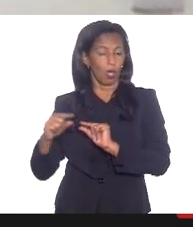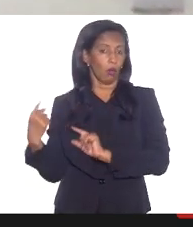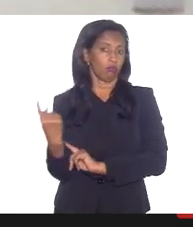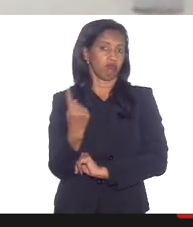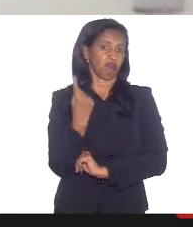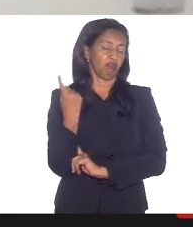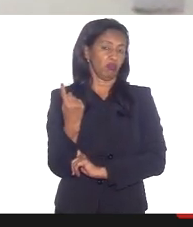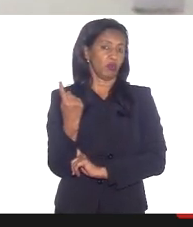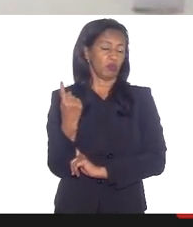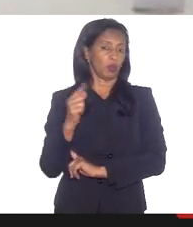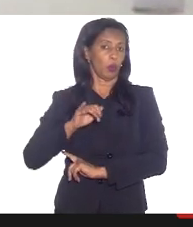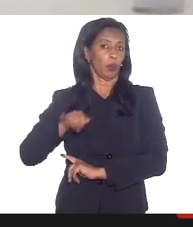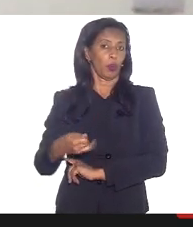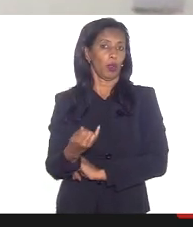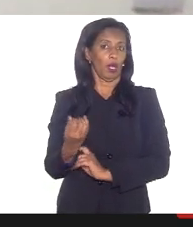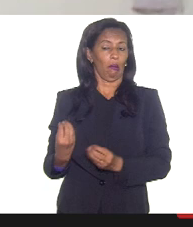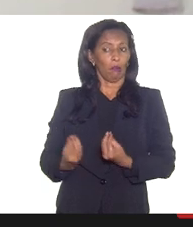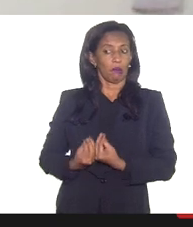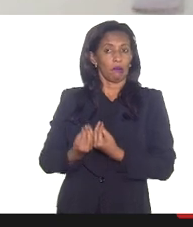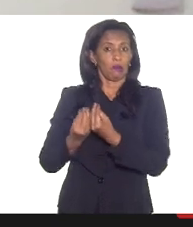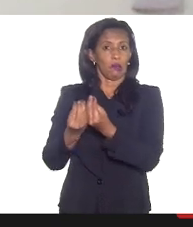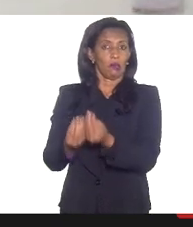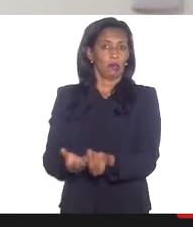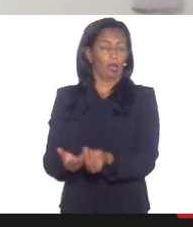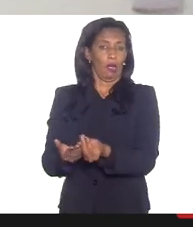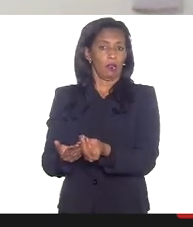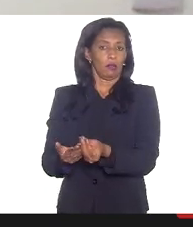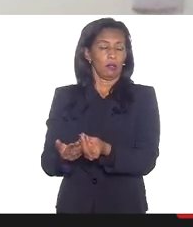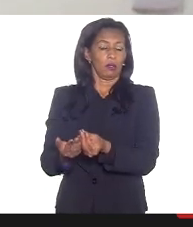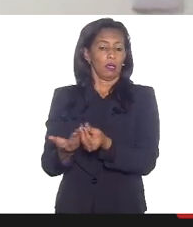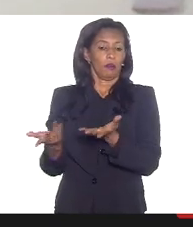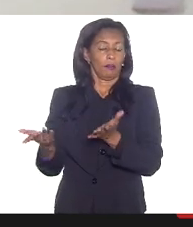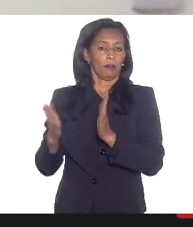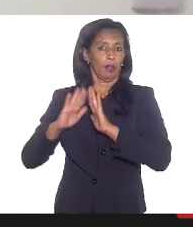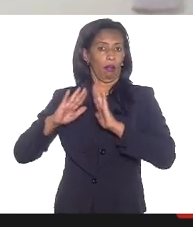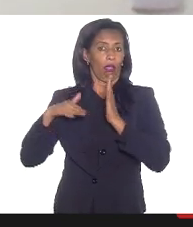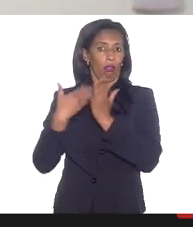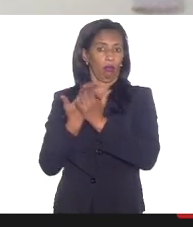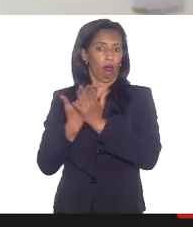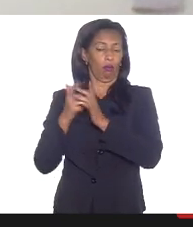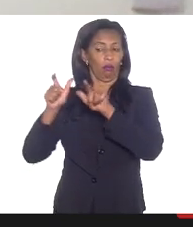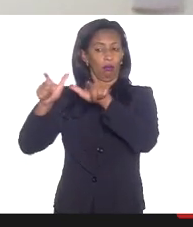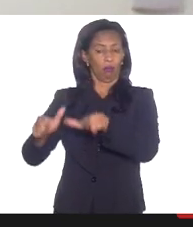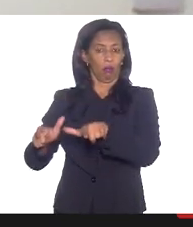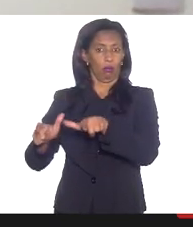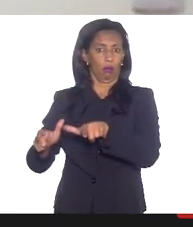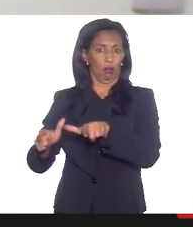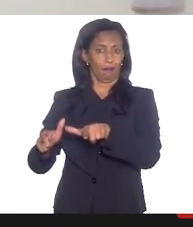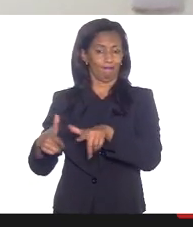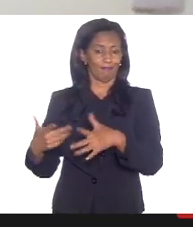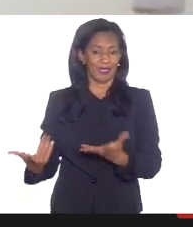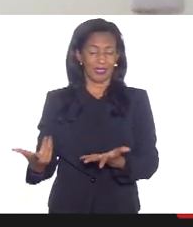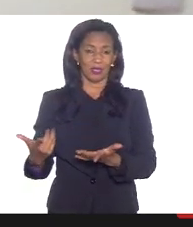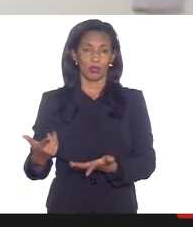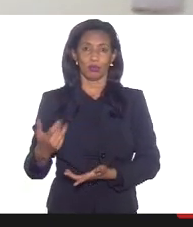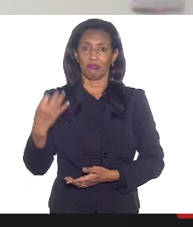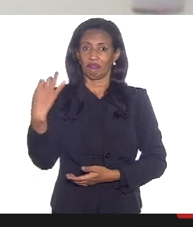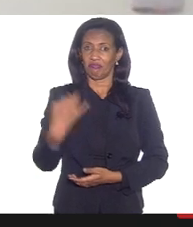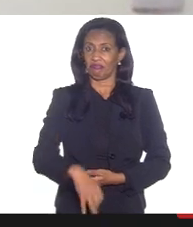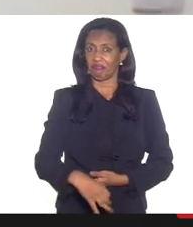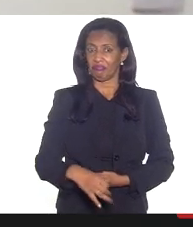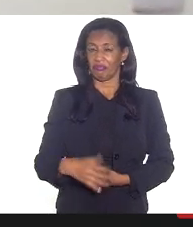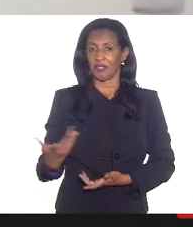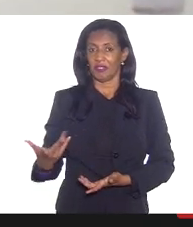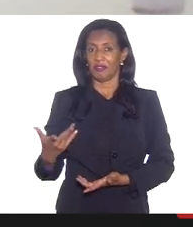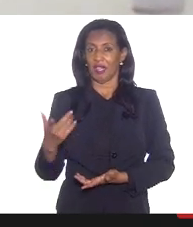única possibilidade que pode ser ofertada pela rede naquela determinada localização. Isso, evidentemente, mataria de